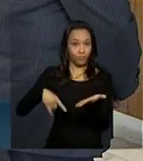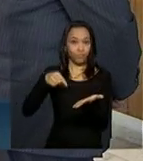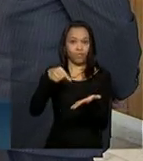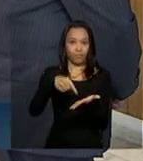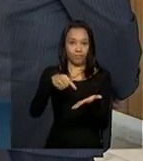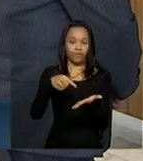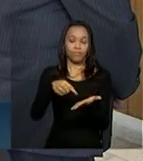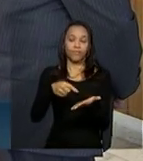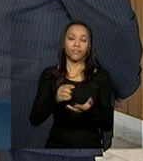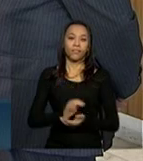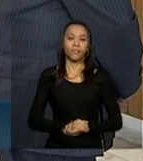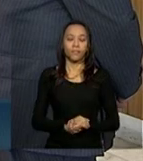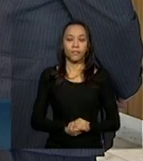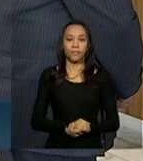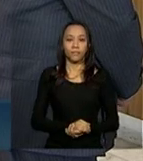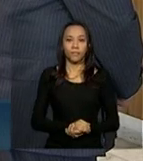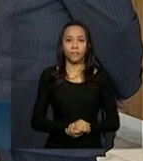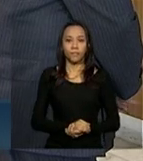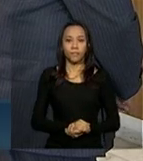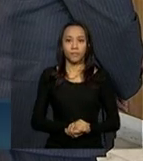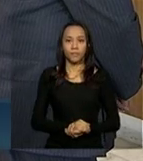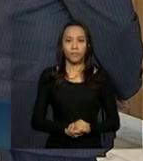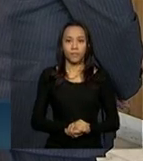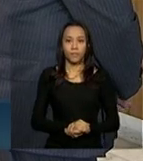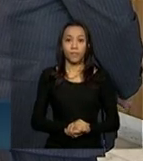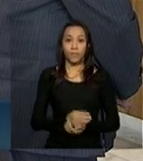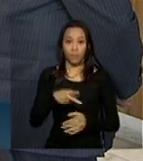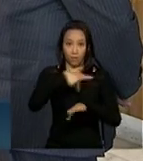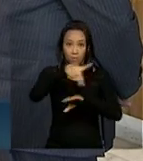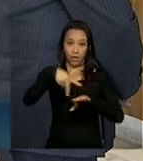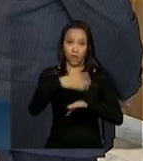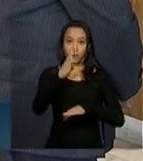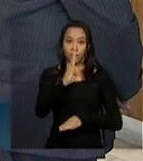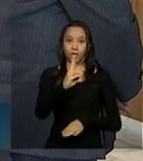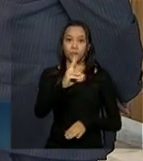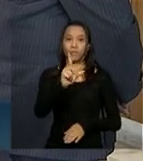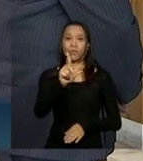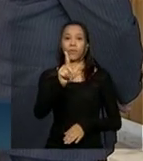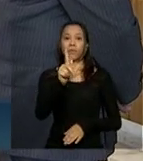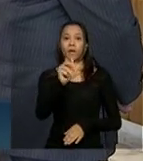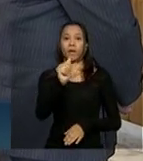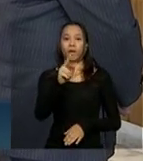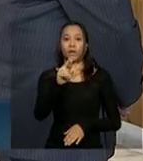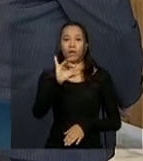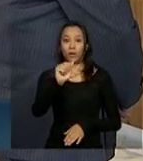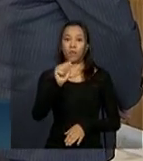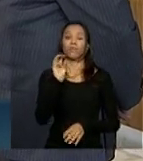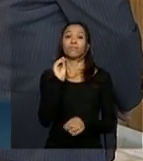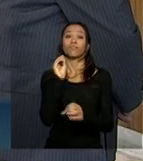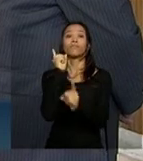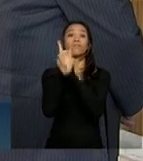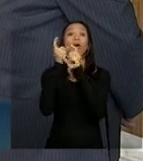à presidenta. A Bulgária é um país da Europa Oriental